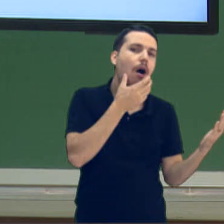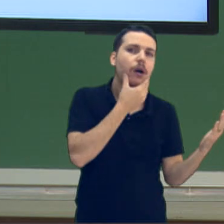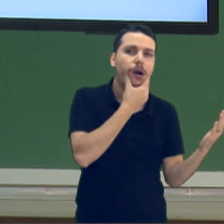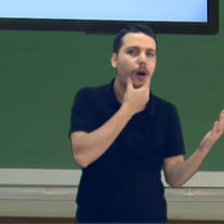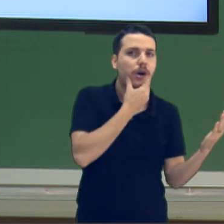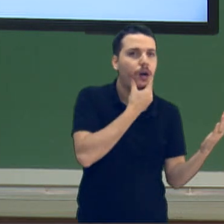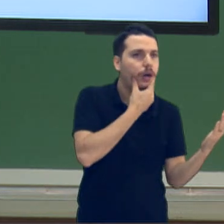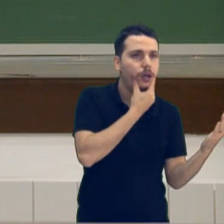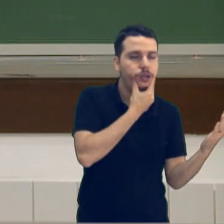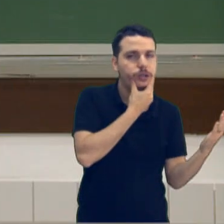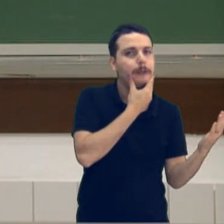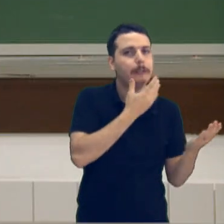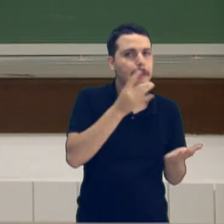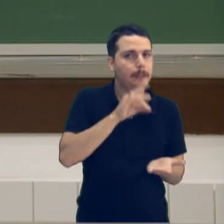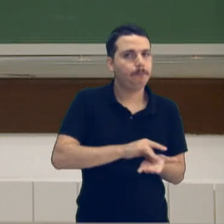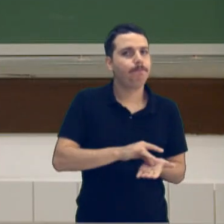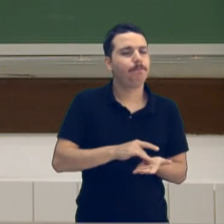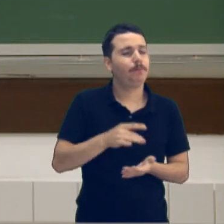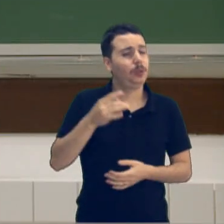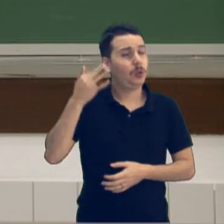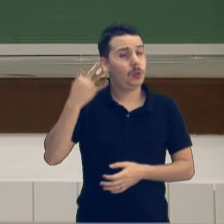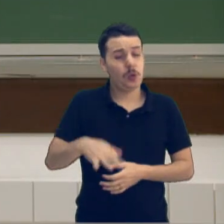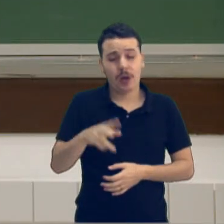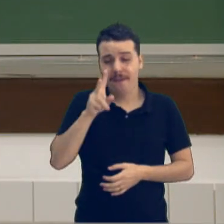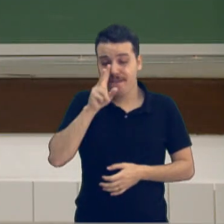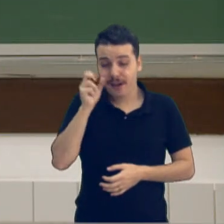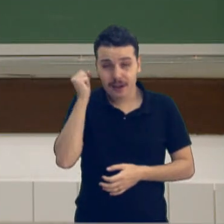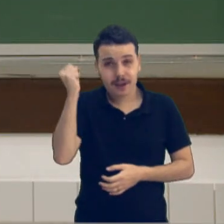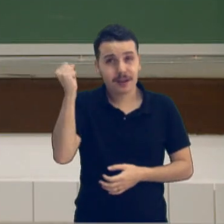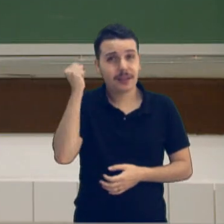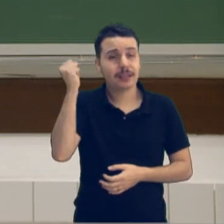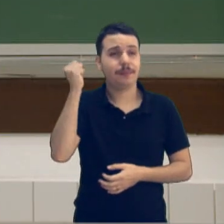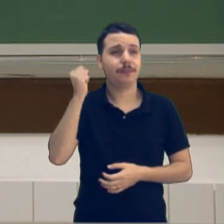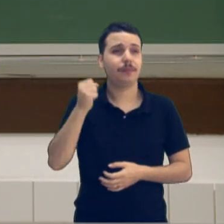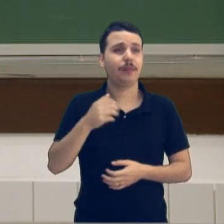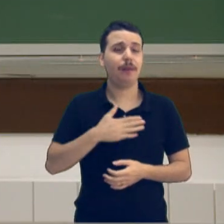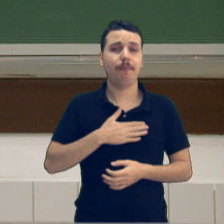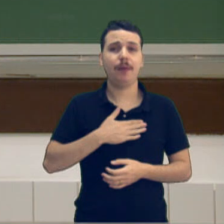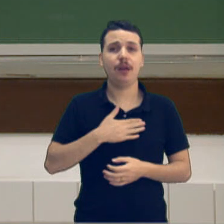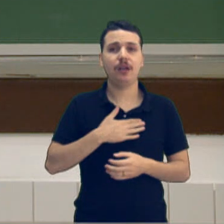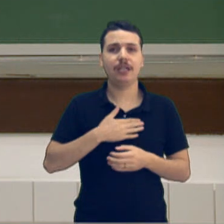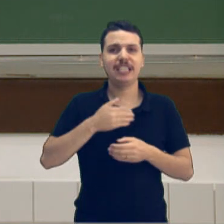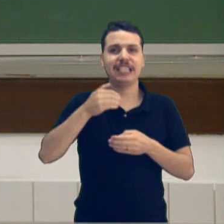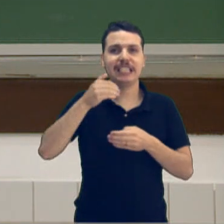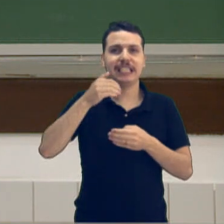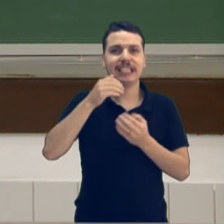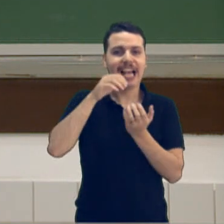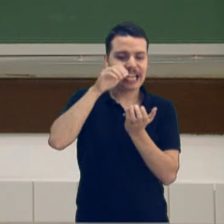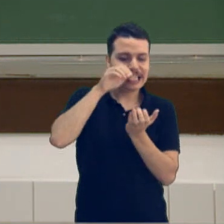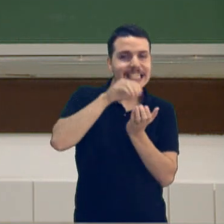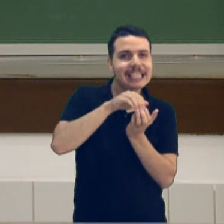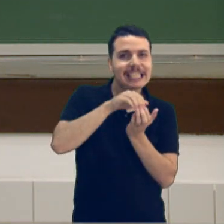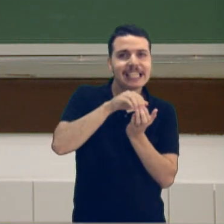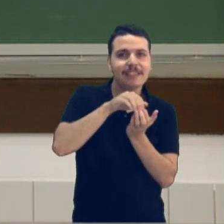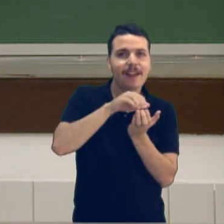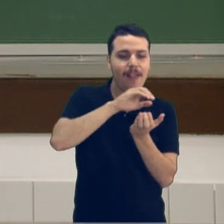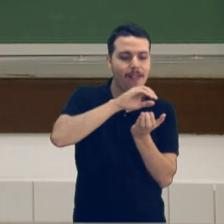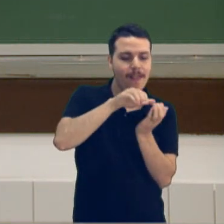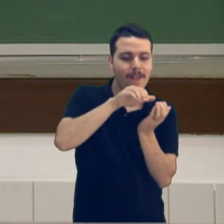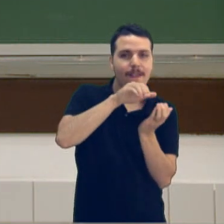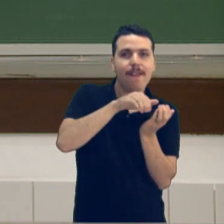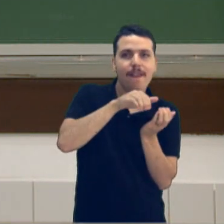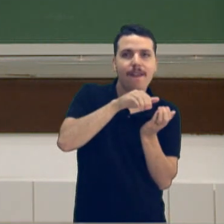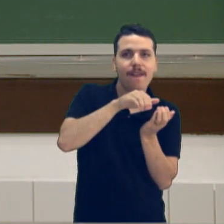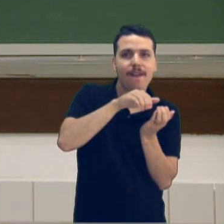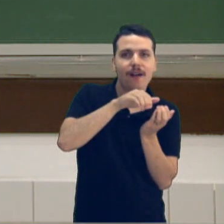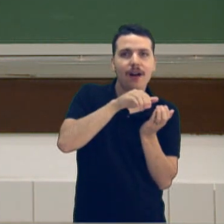Realmente é uma dor muito forte e os meus dentes não se encontravam, então a mandíbula fez uma luxação,